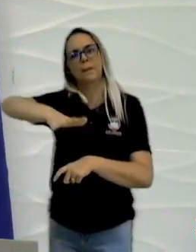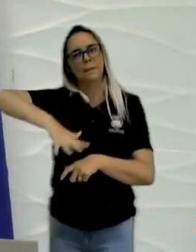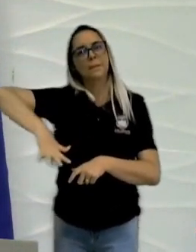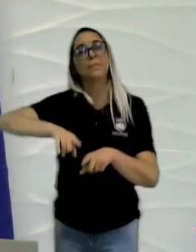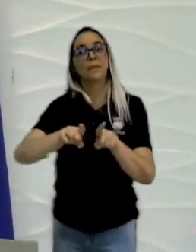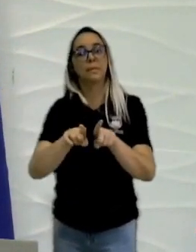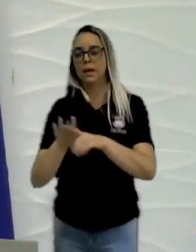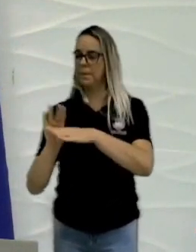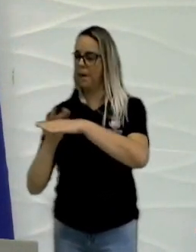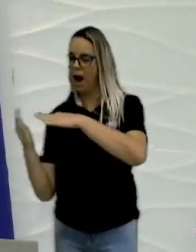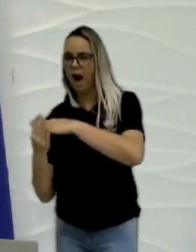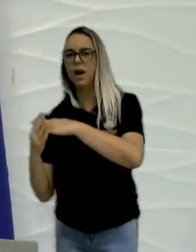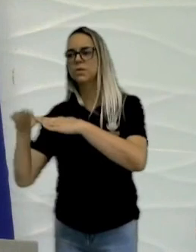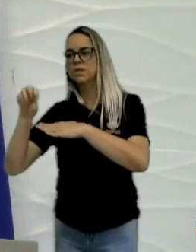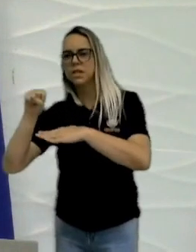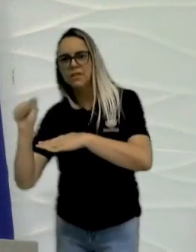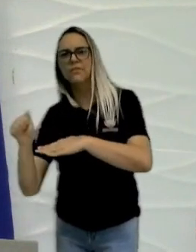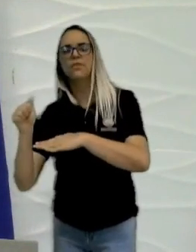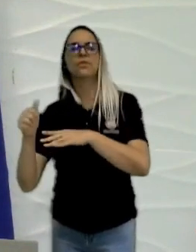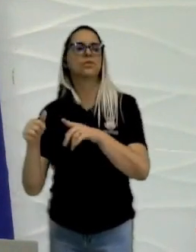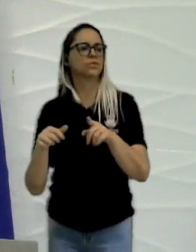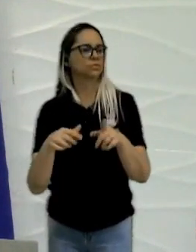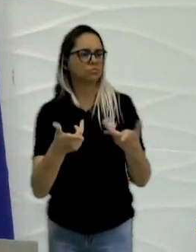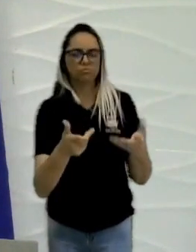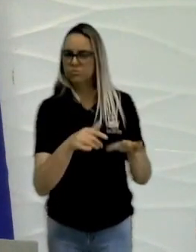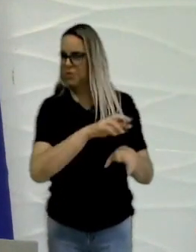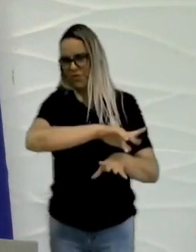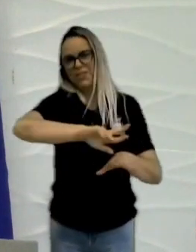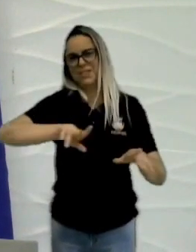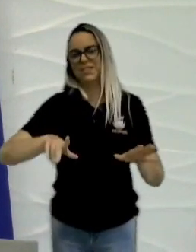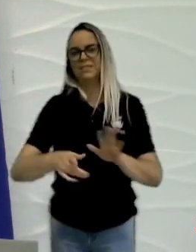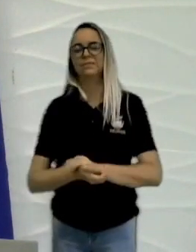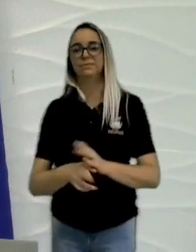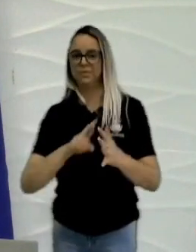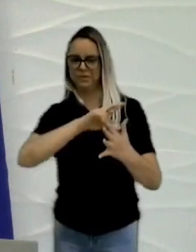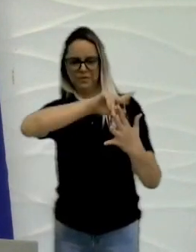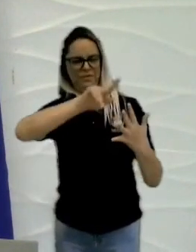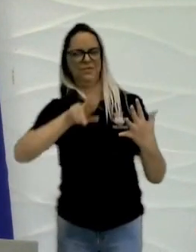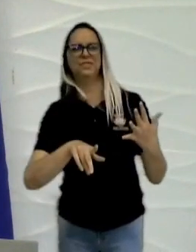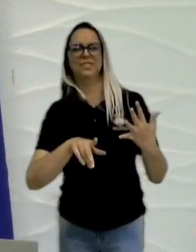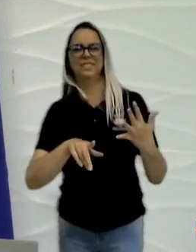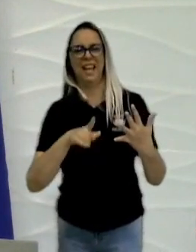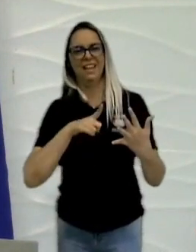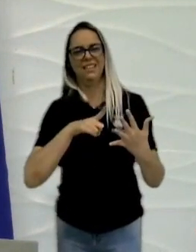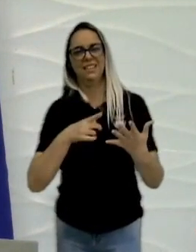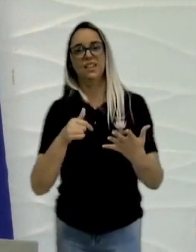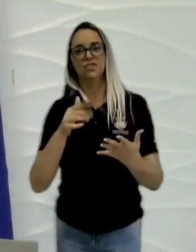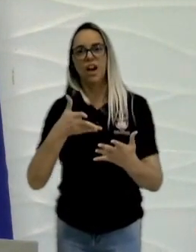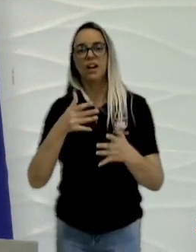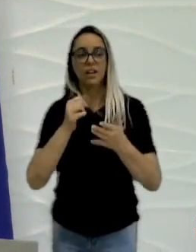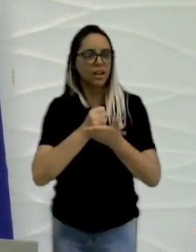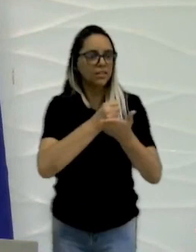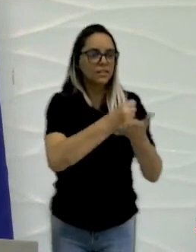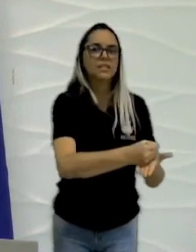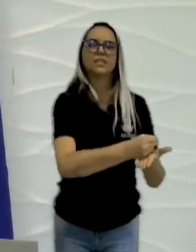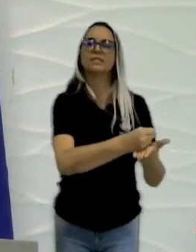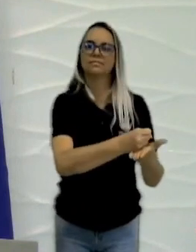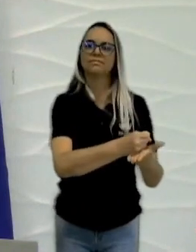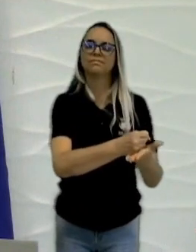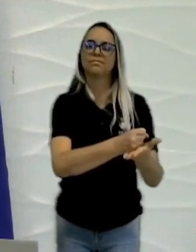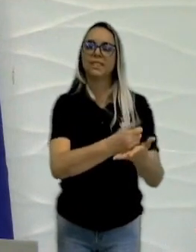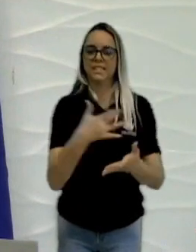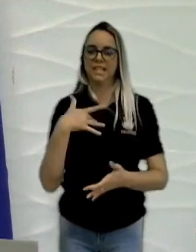o do Tamanduá, enfim, todas essas, todos esses PSF, com certeza, eles contribuem muito